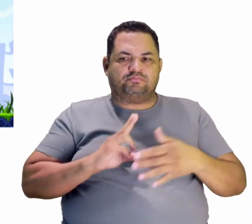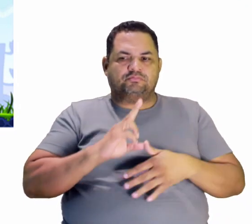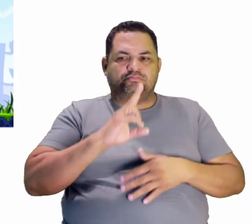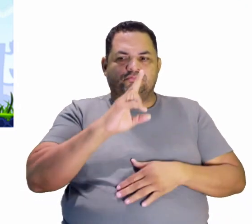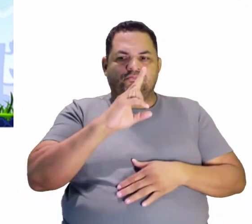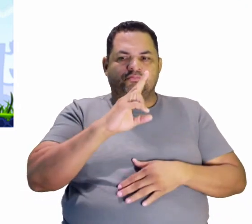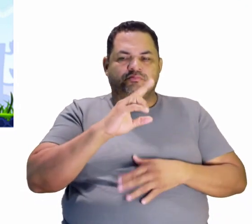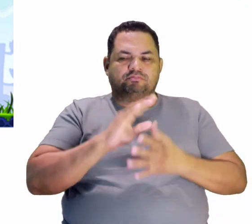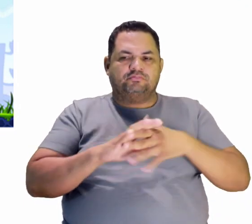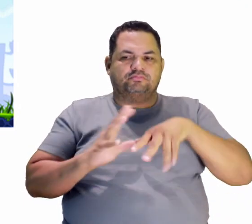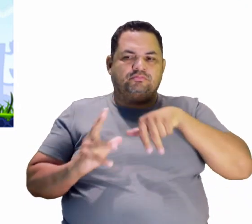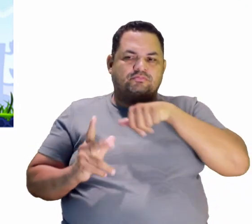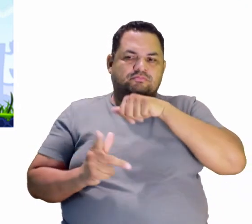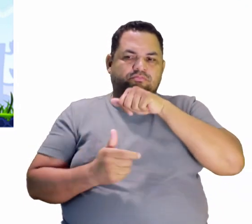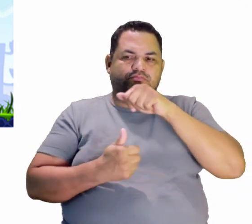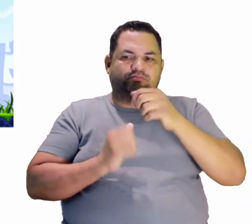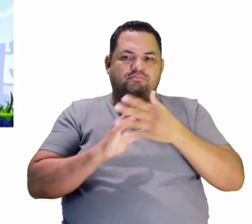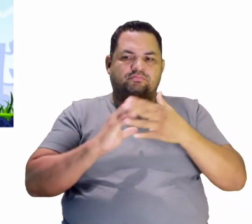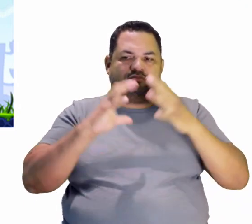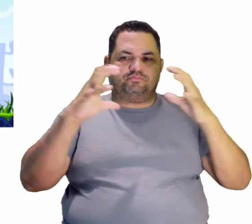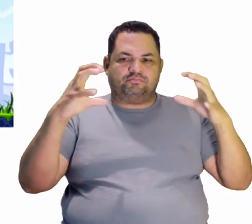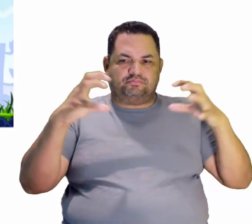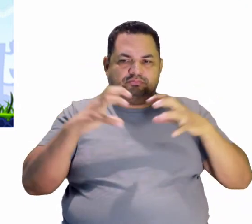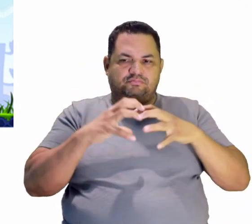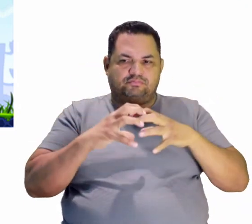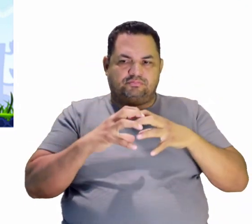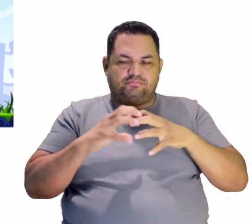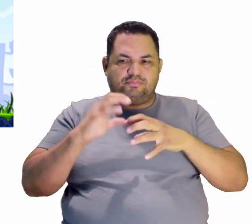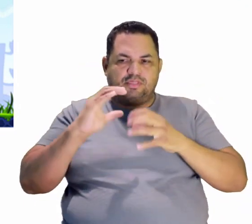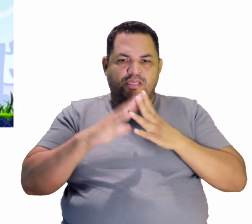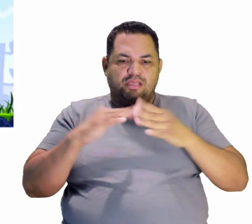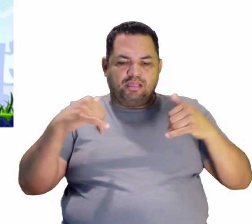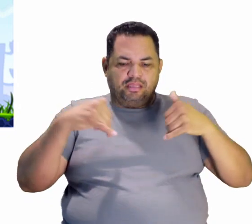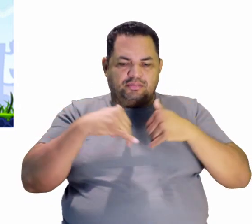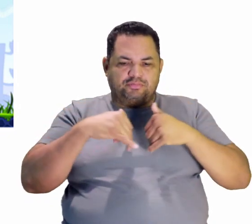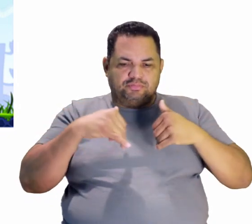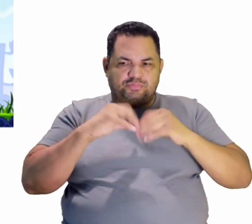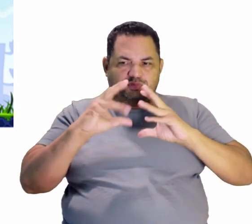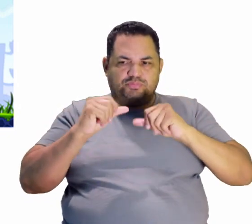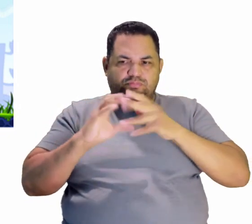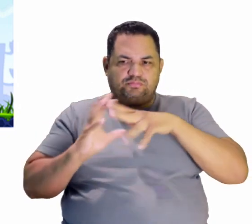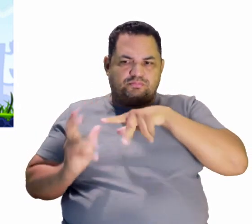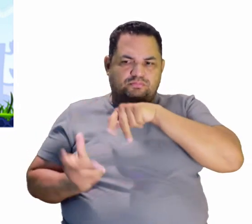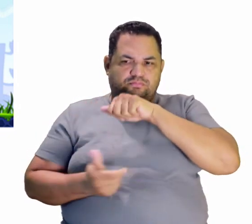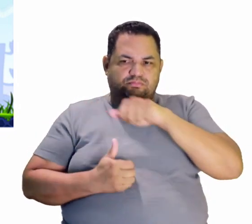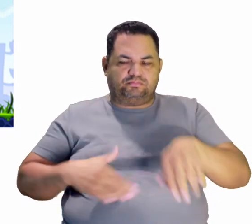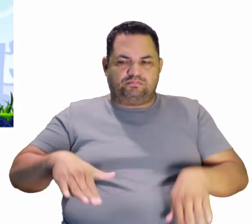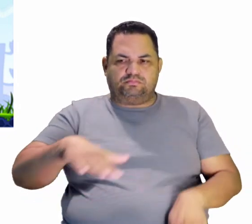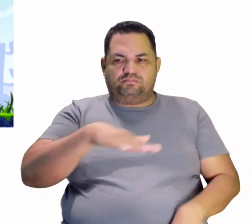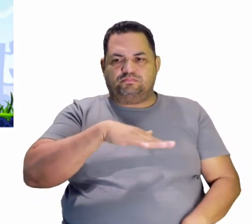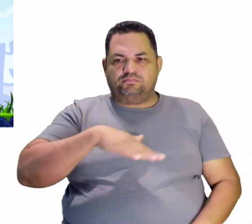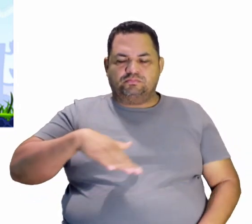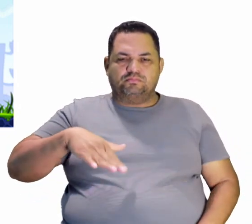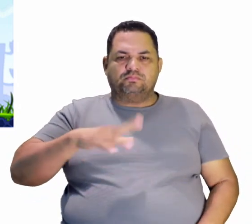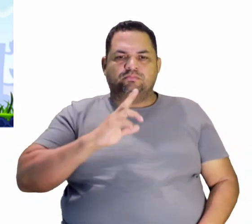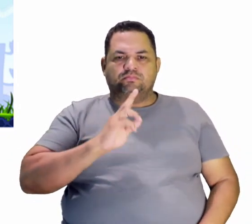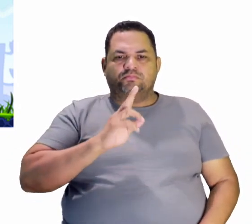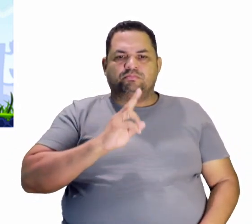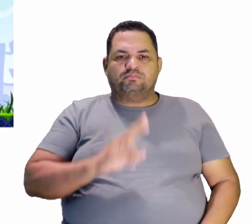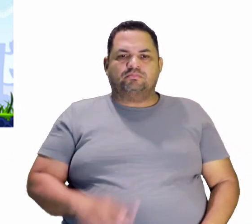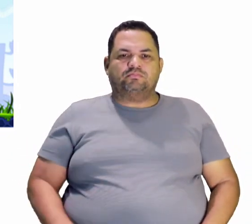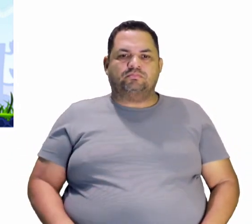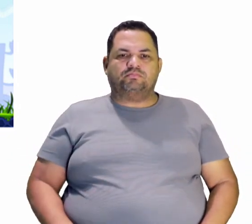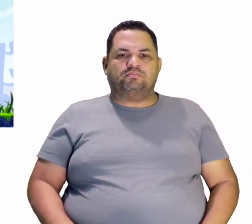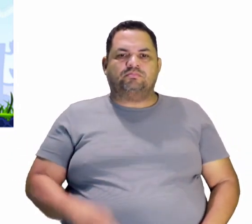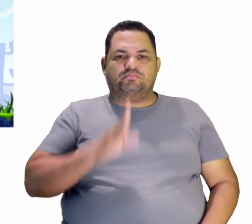que a planeta Terra puxa todos os corpos para o centro, né, para a superfície, ela é sempre vertical